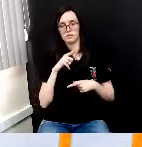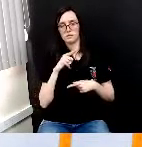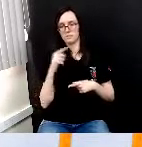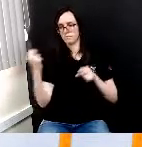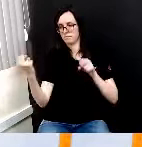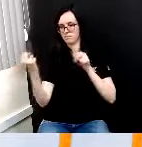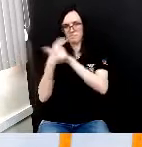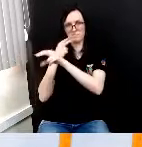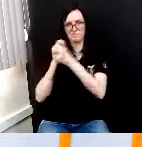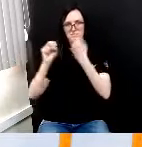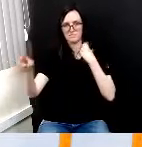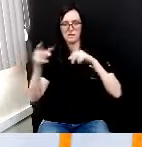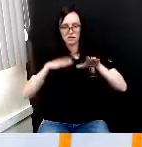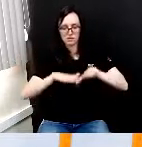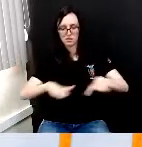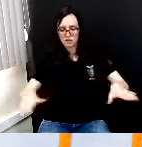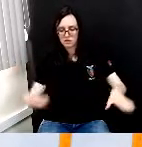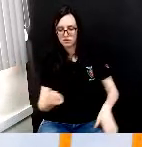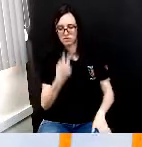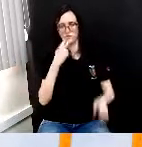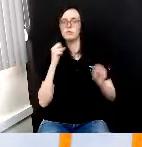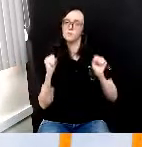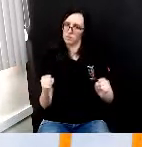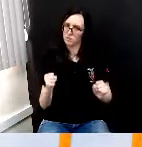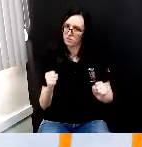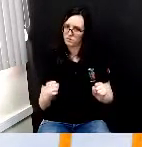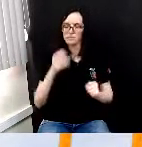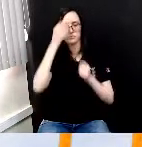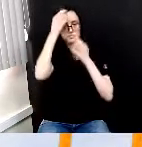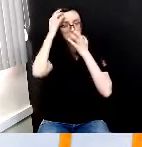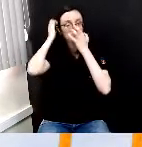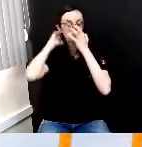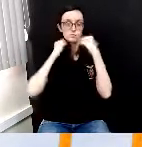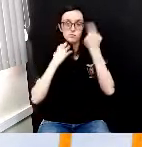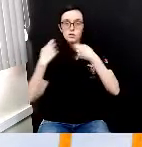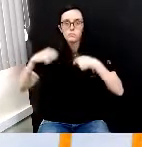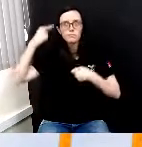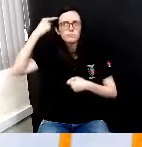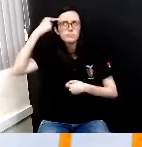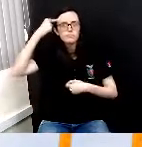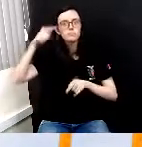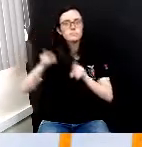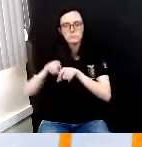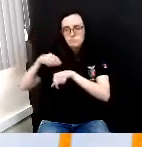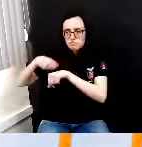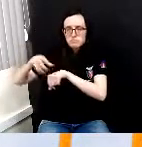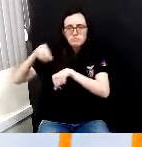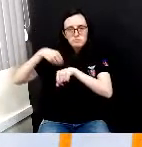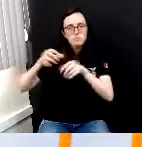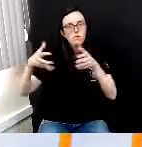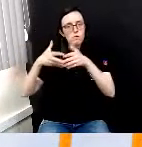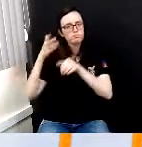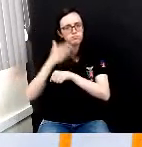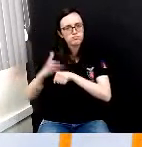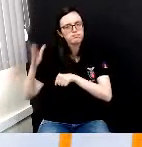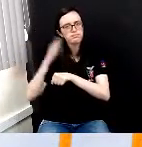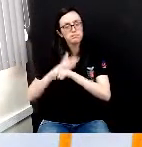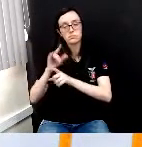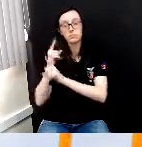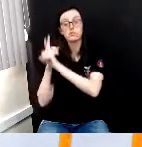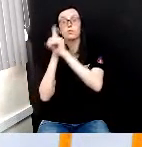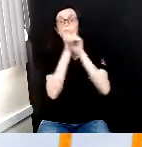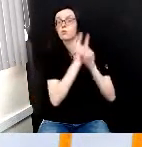também podem transmitir o coronavírus. Temos que sensibilizar as nossas equipes para a